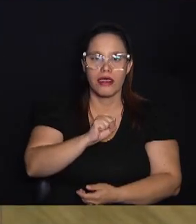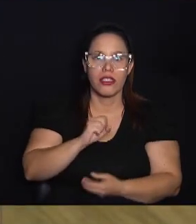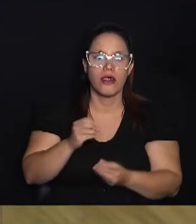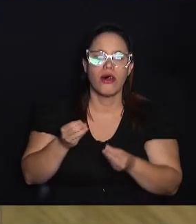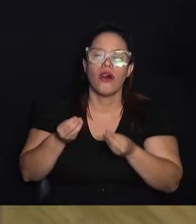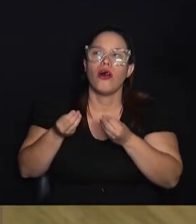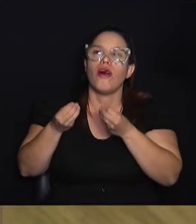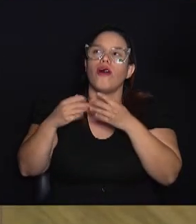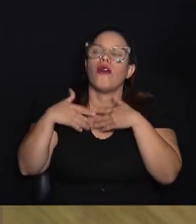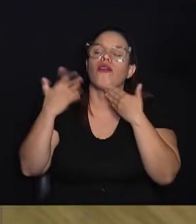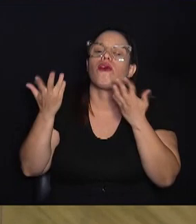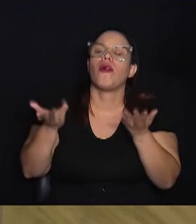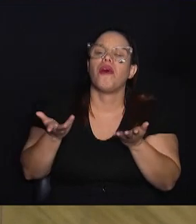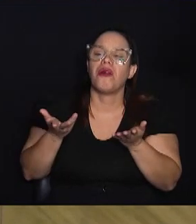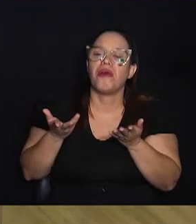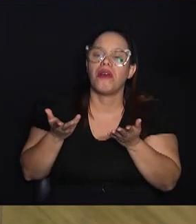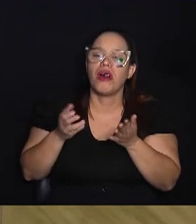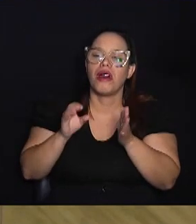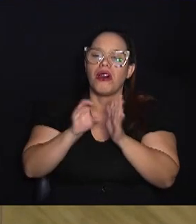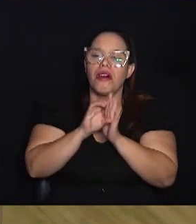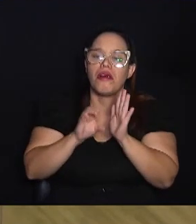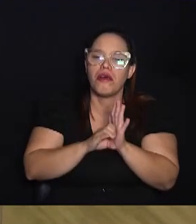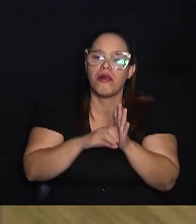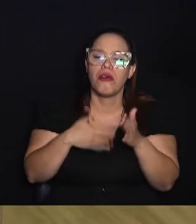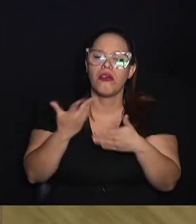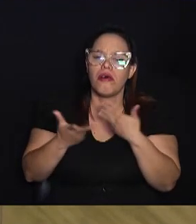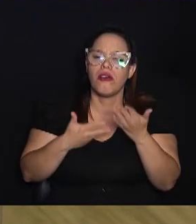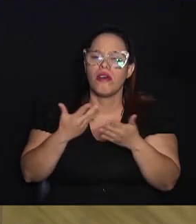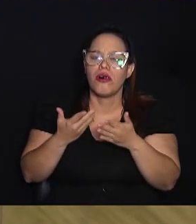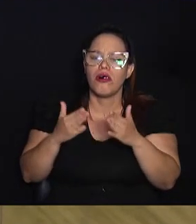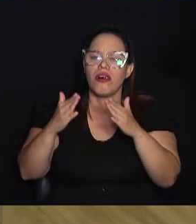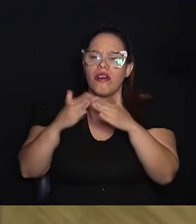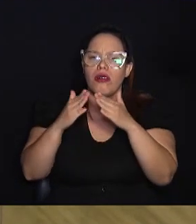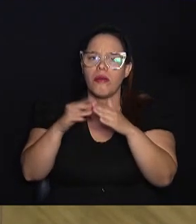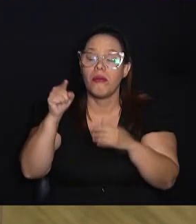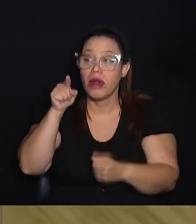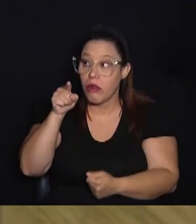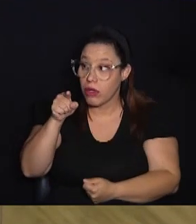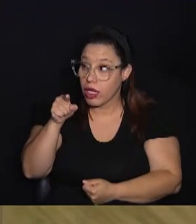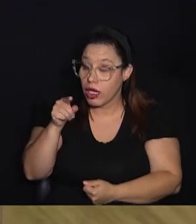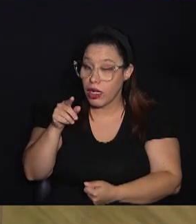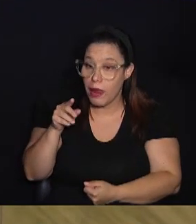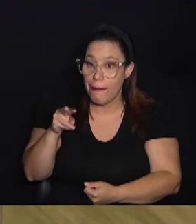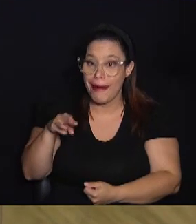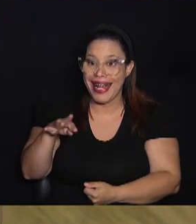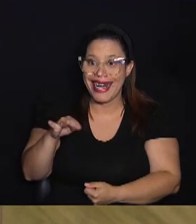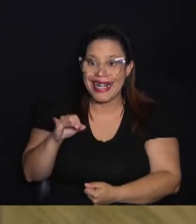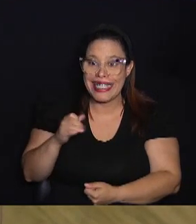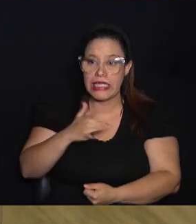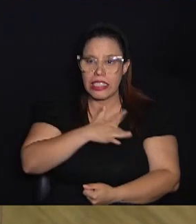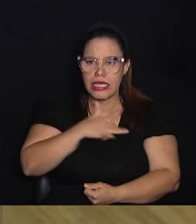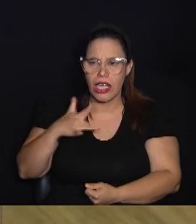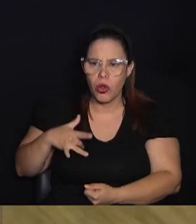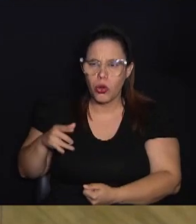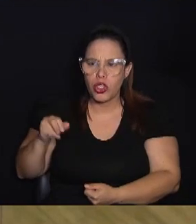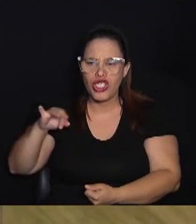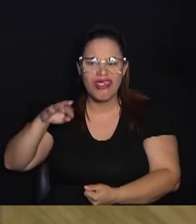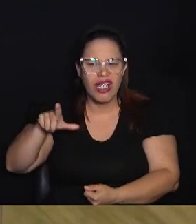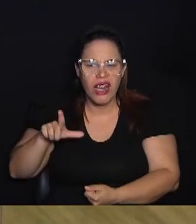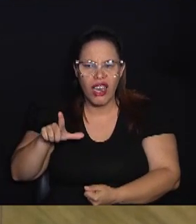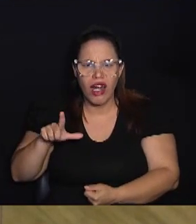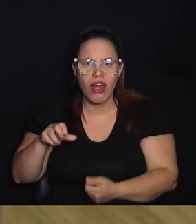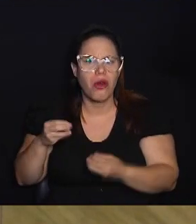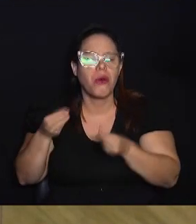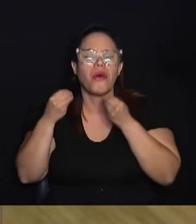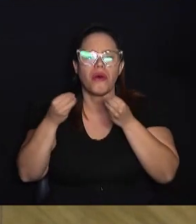conceito para quem tá em casa né para você Marie saúde integral O que é essa saúde acho que falar de